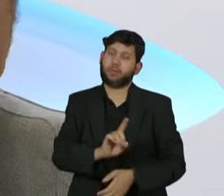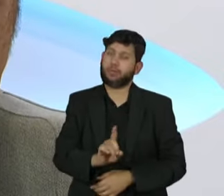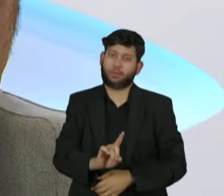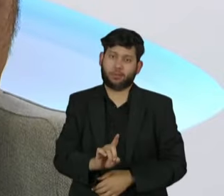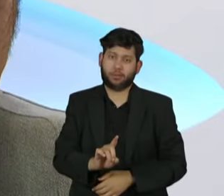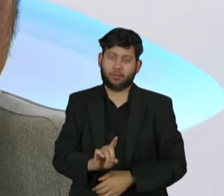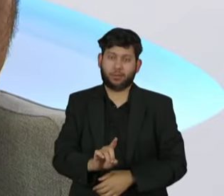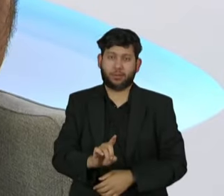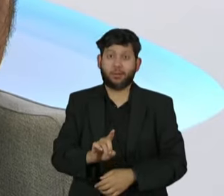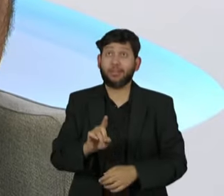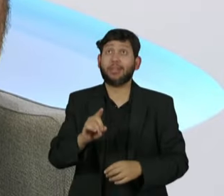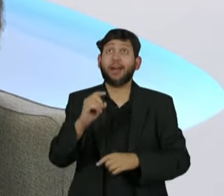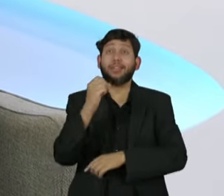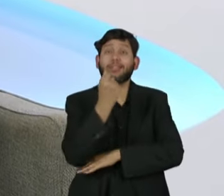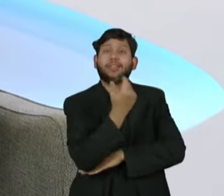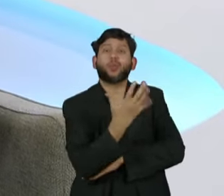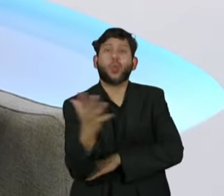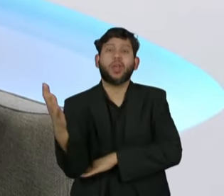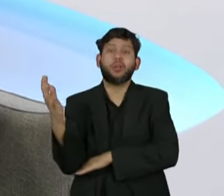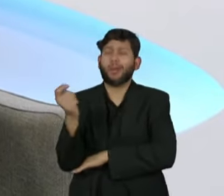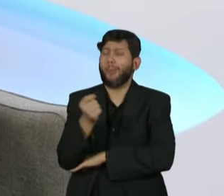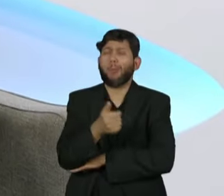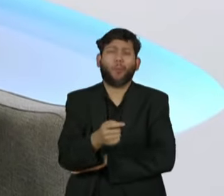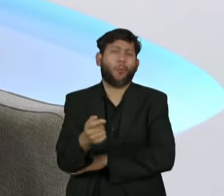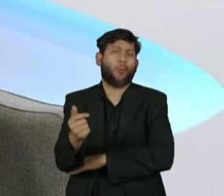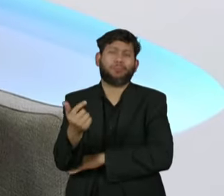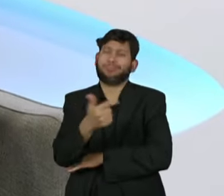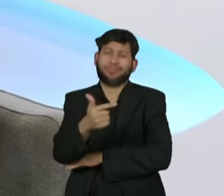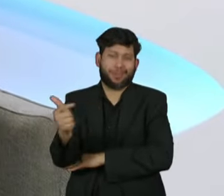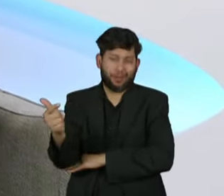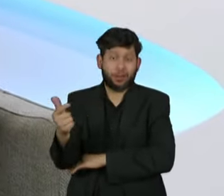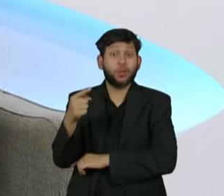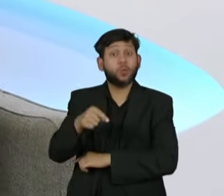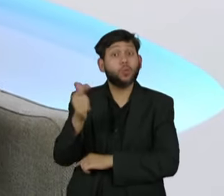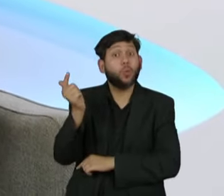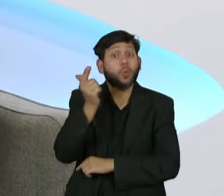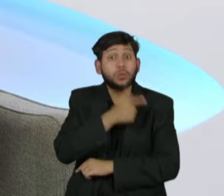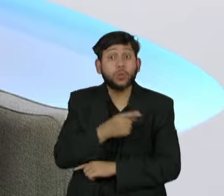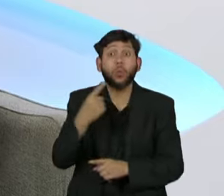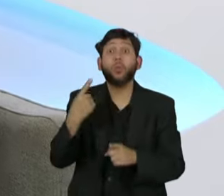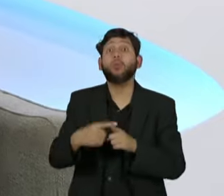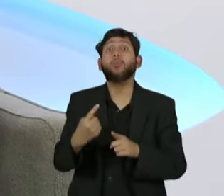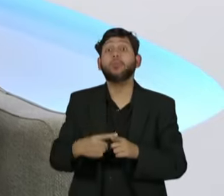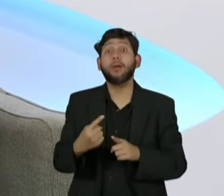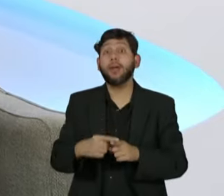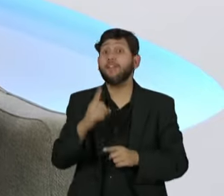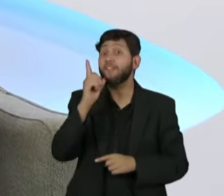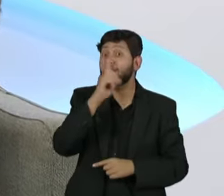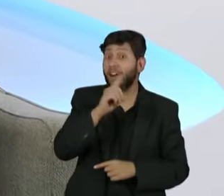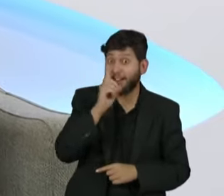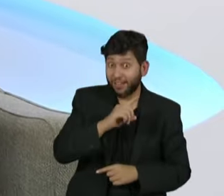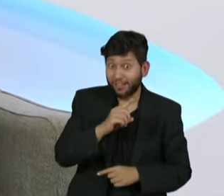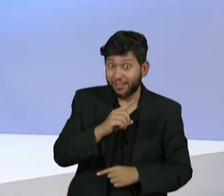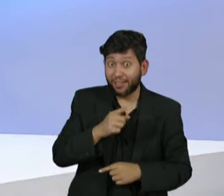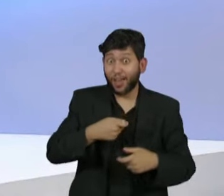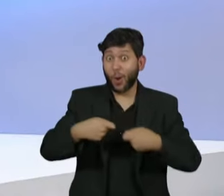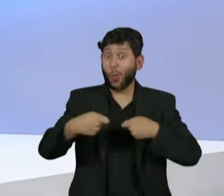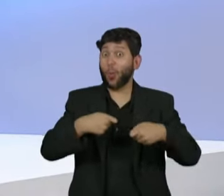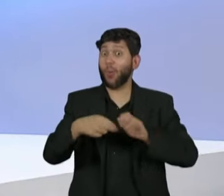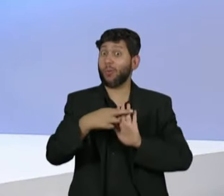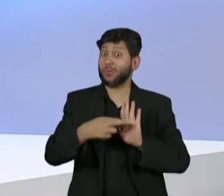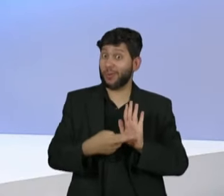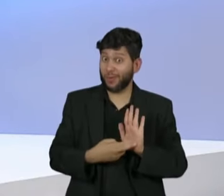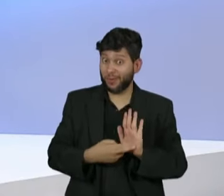são raríssimas na natureza e isso se deu fácil a um processo de faroeste regulatório ou seja falta de regulação